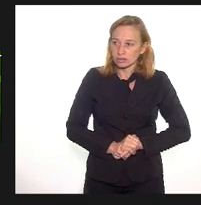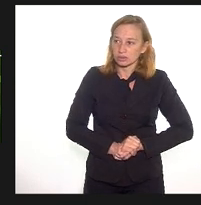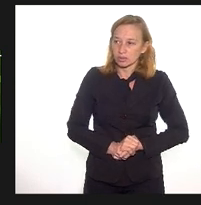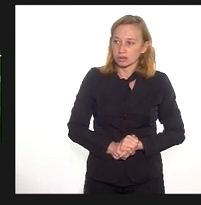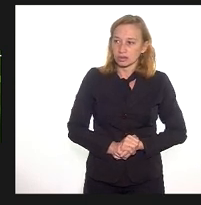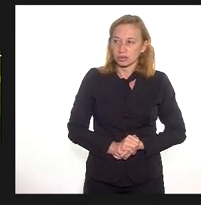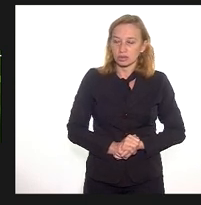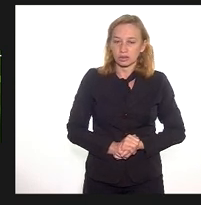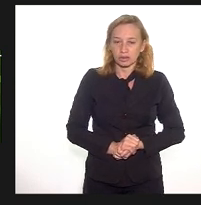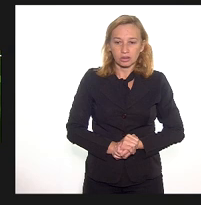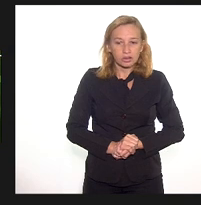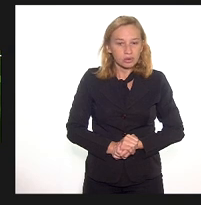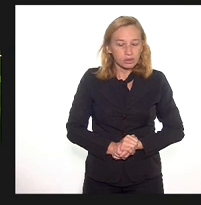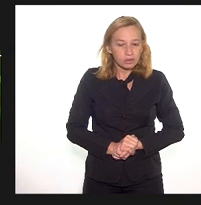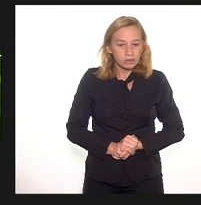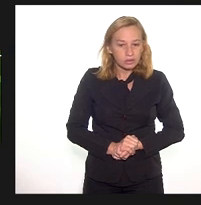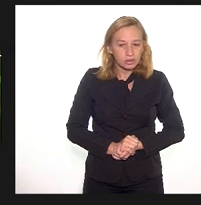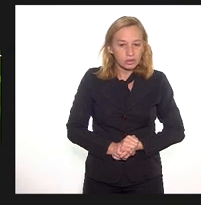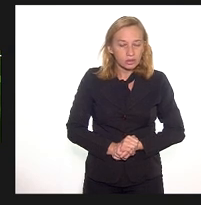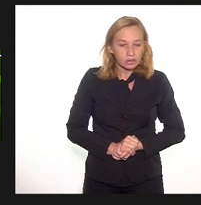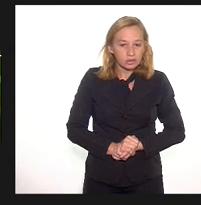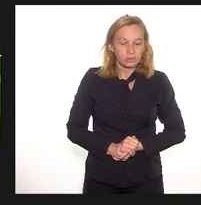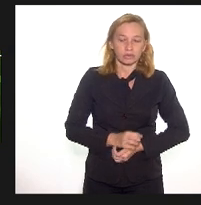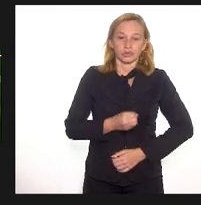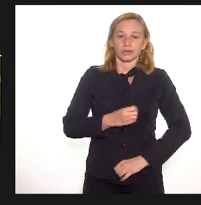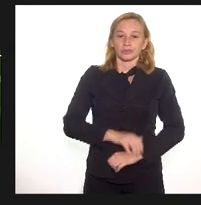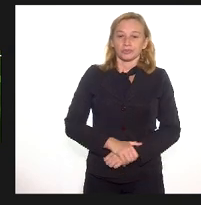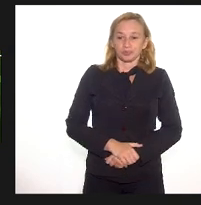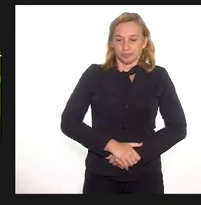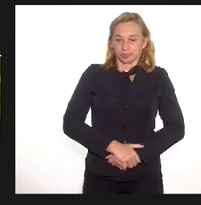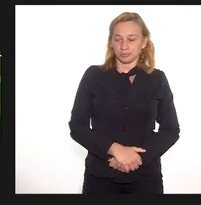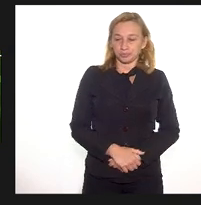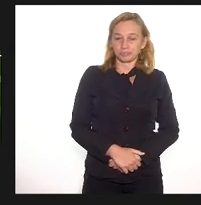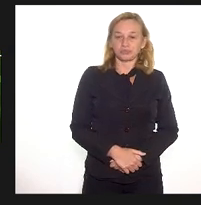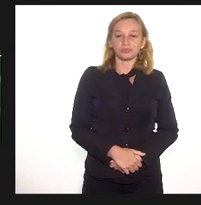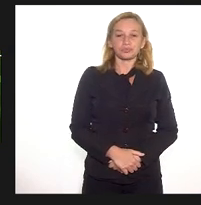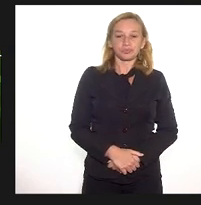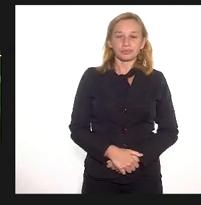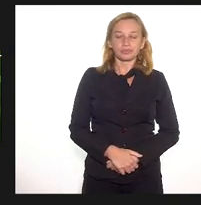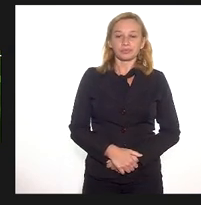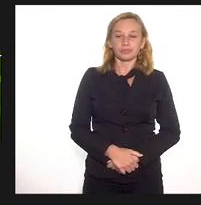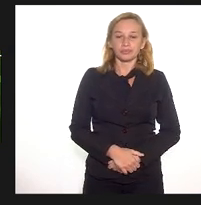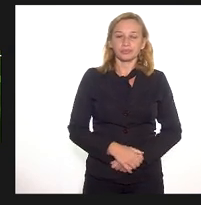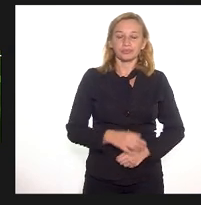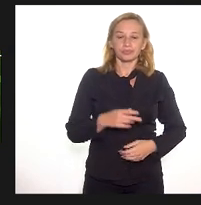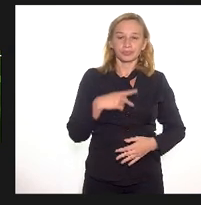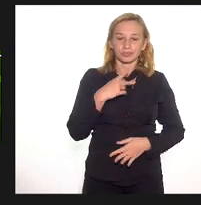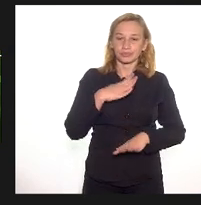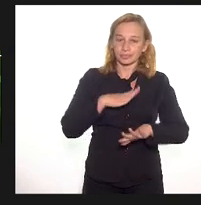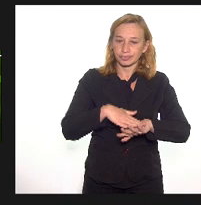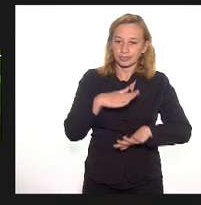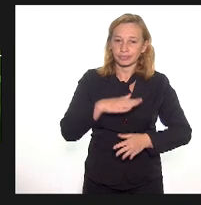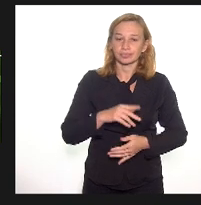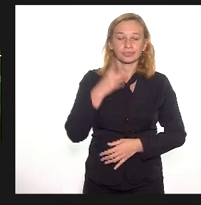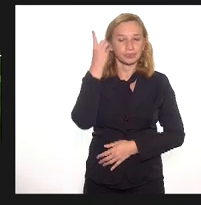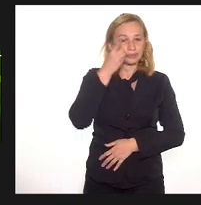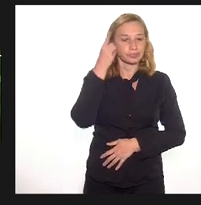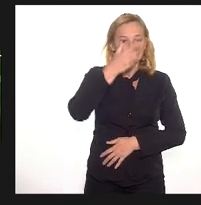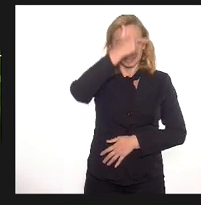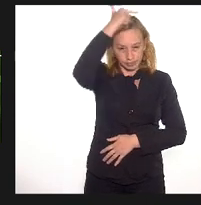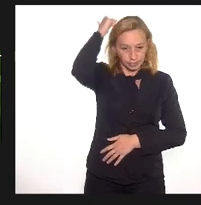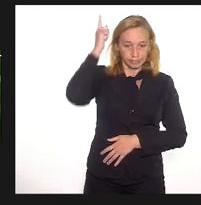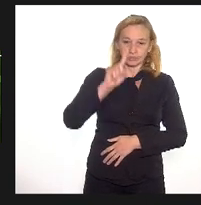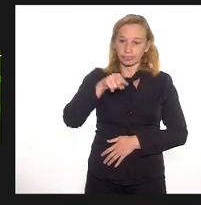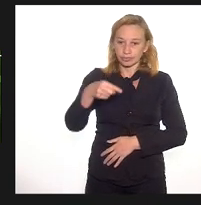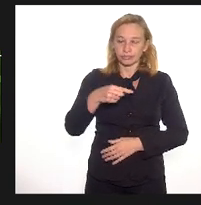Posso seguir, deputado? Por favor. Muito bem. Então, aqui tentando contextualizar, deputado Luiz Paulo e